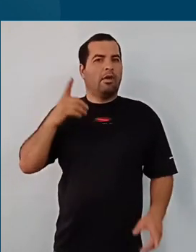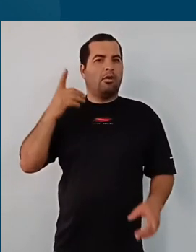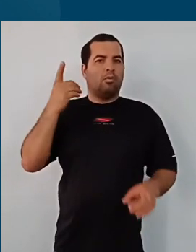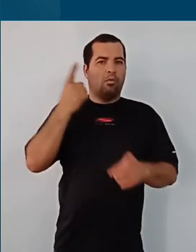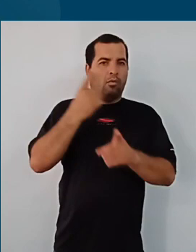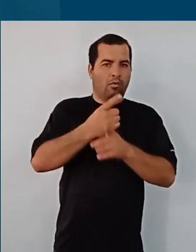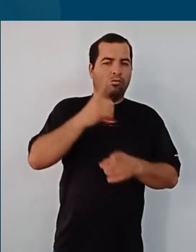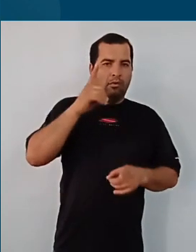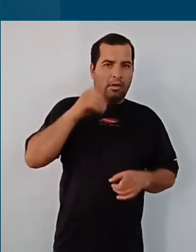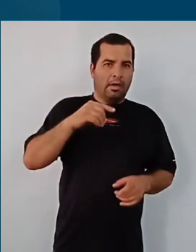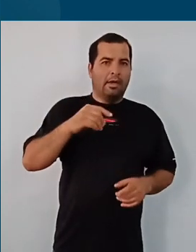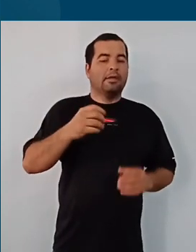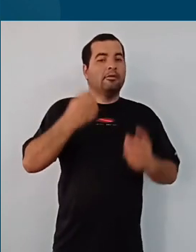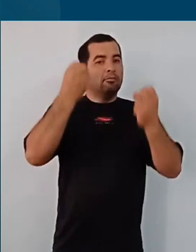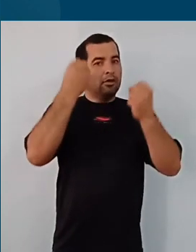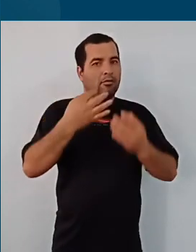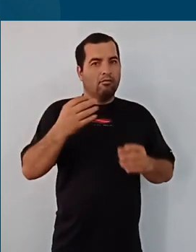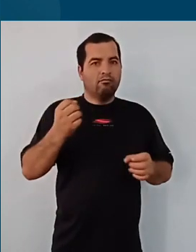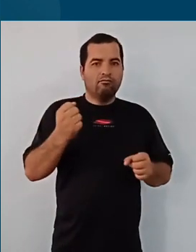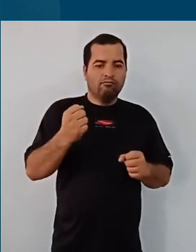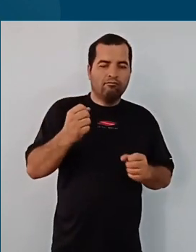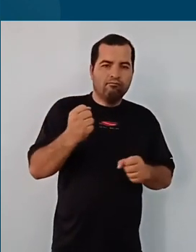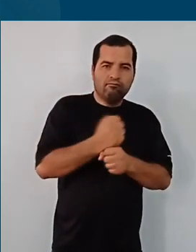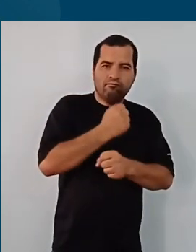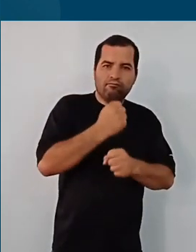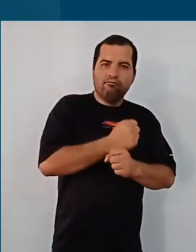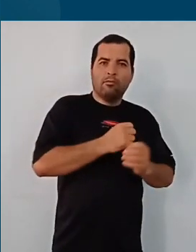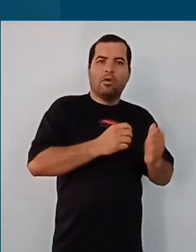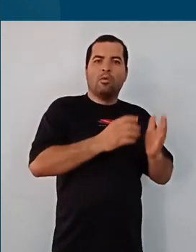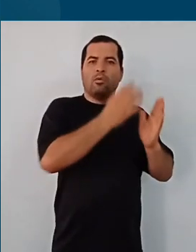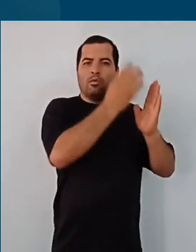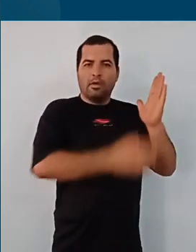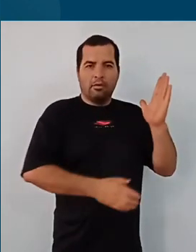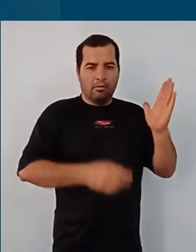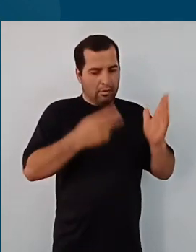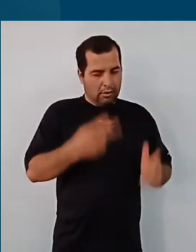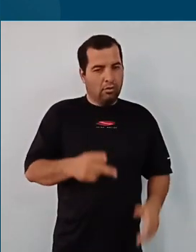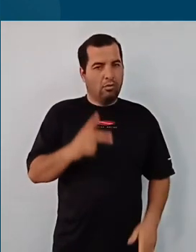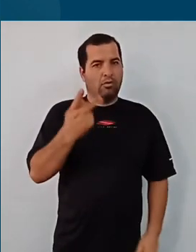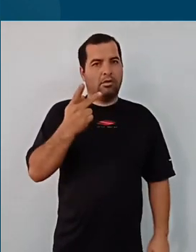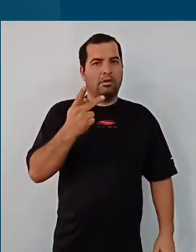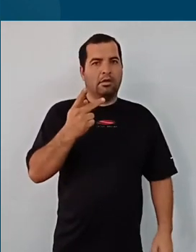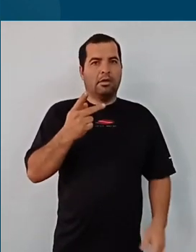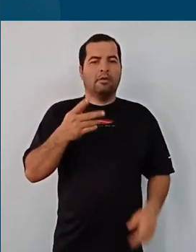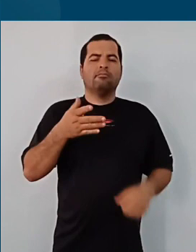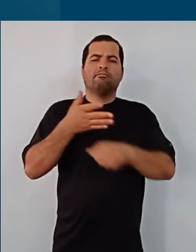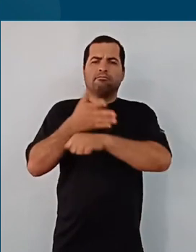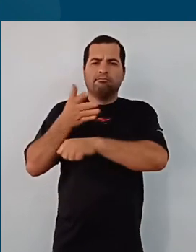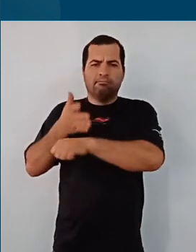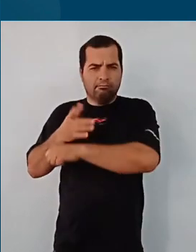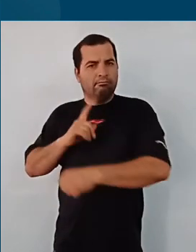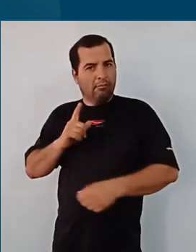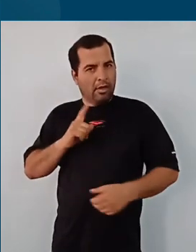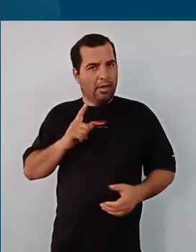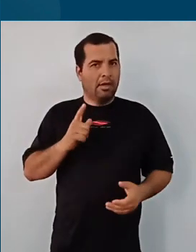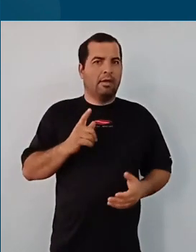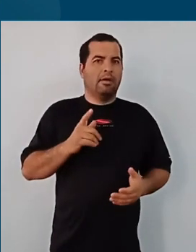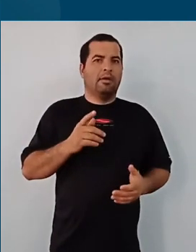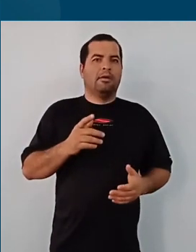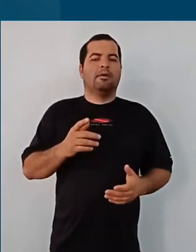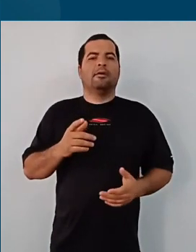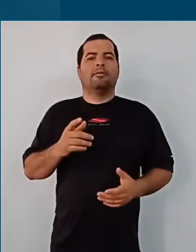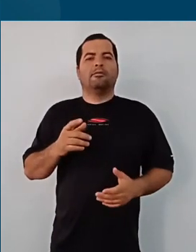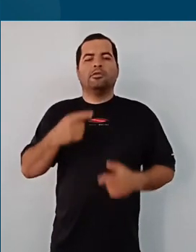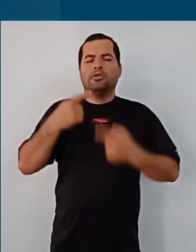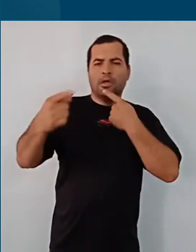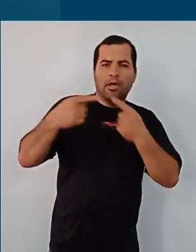a construção do currículo da Educação Municipal de Hortolândia, que está sendo elaborado de forma coletiva, democrática e participativa, com foco